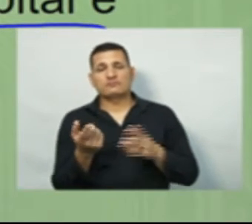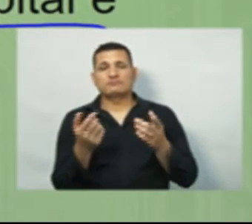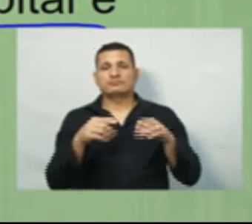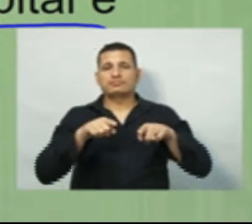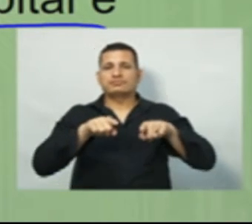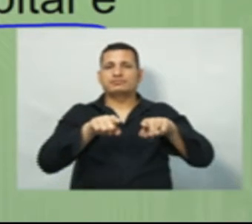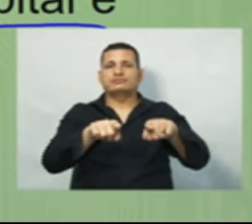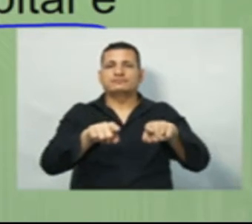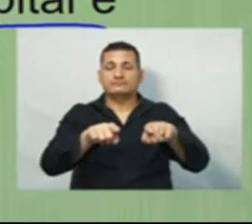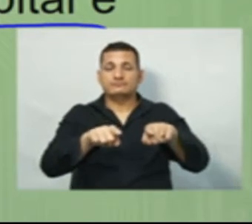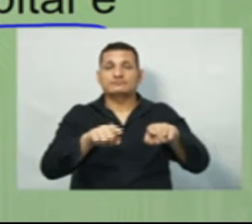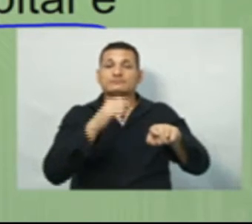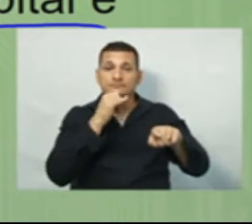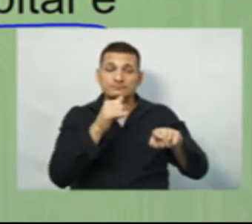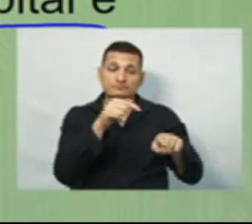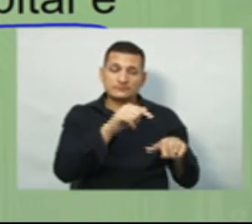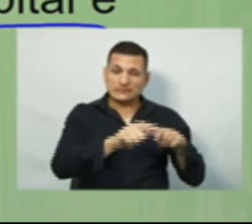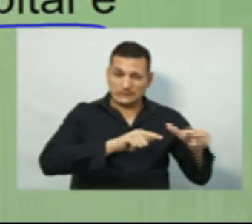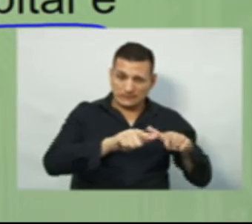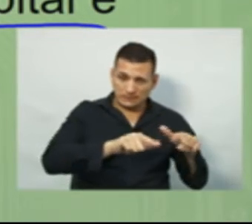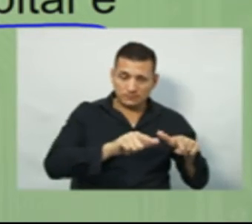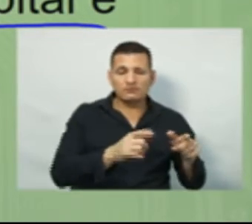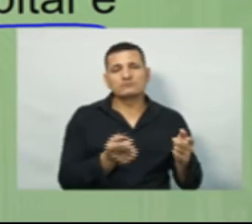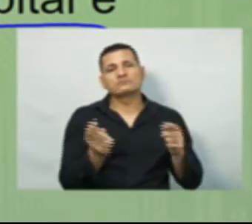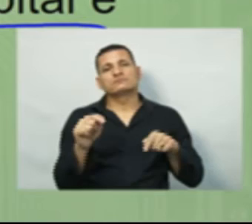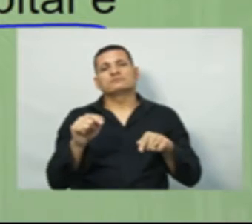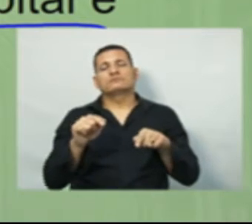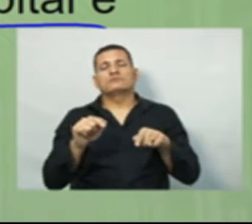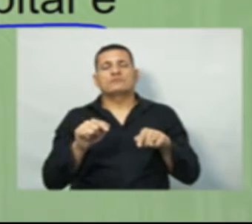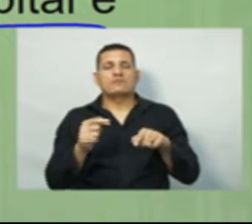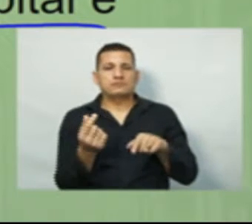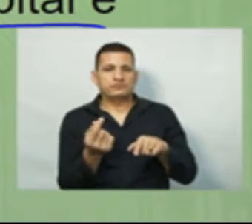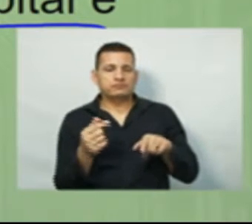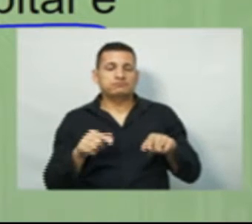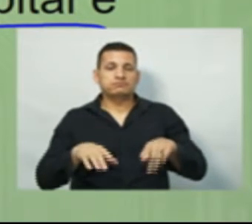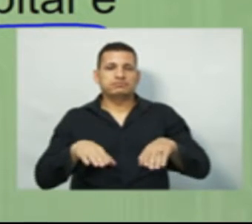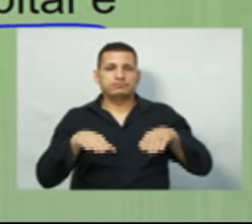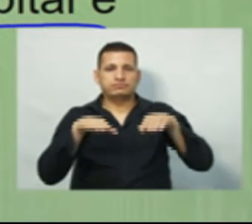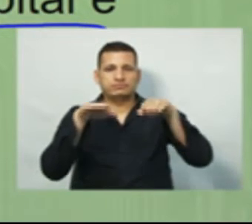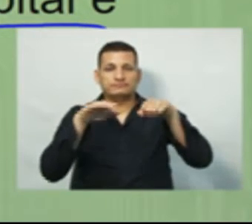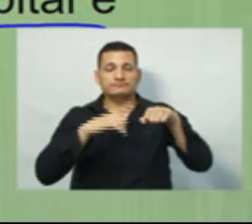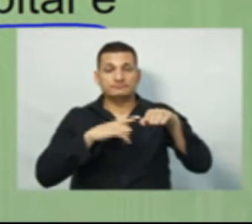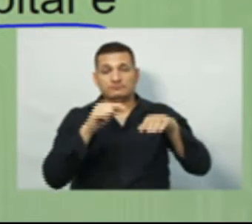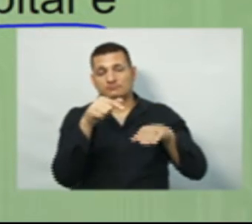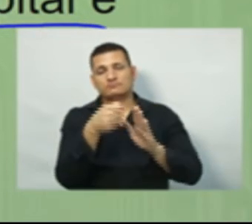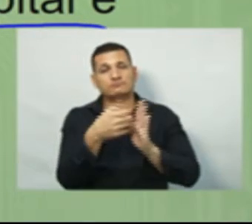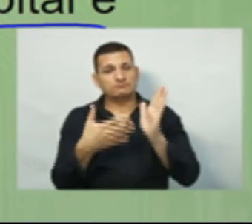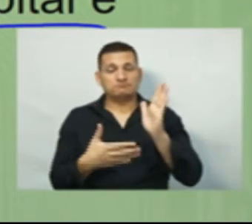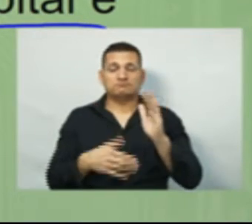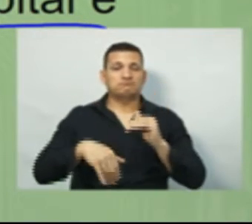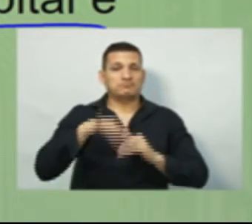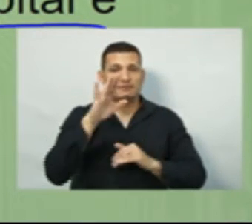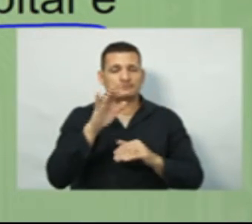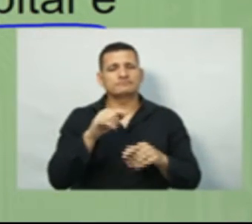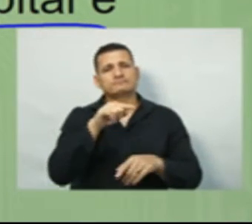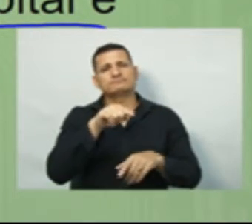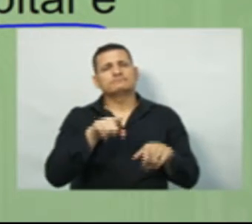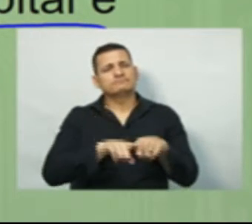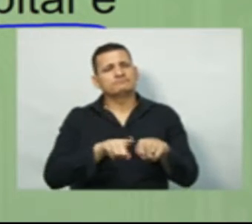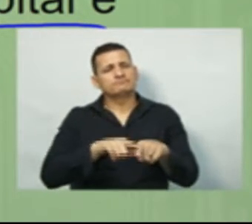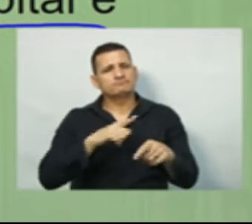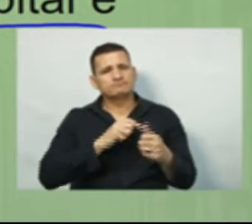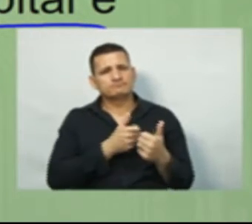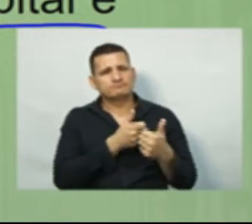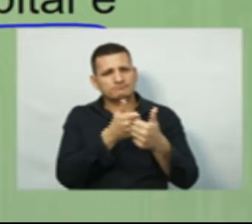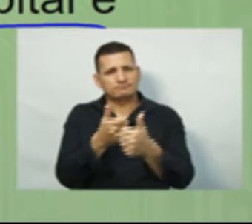consegue aumentar a renda quando a gente aumenta a produtividade. Então essa é a maior característica e também é acompanhada